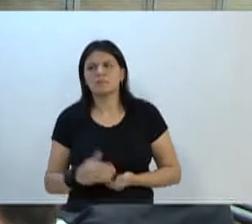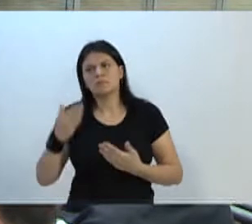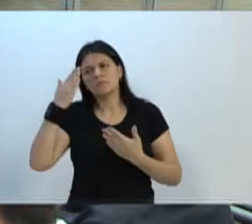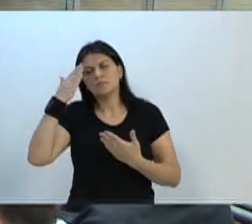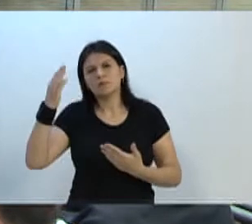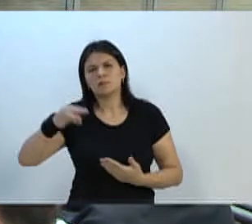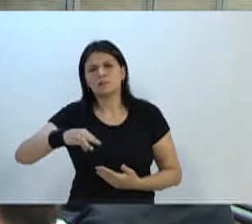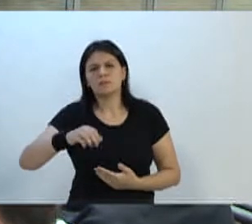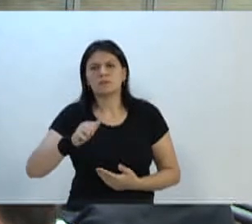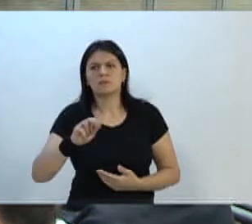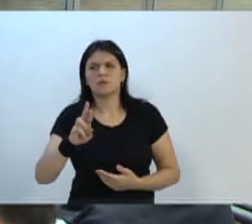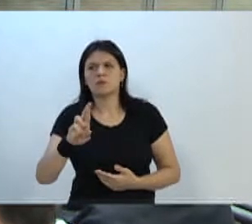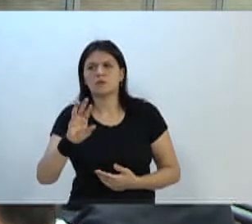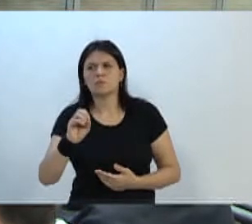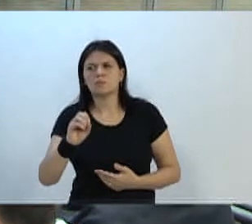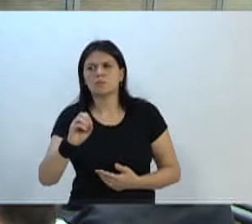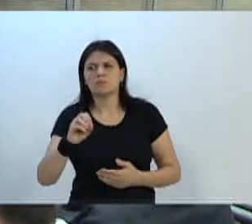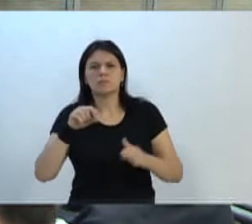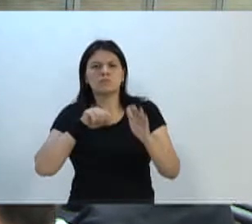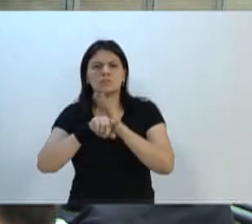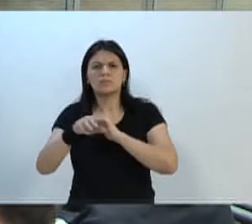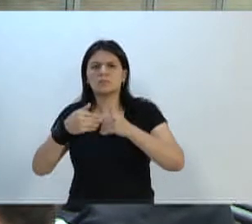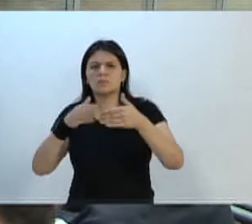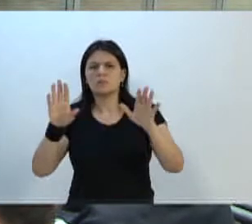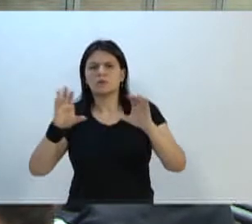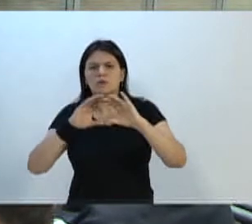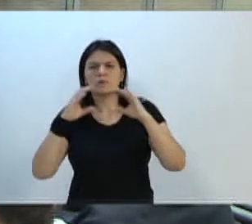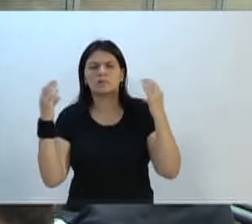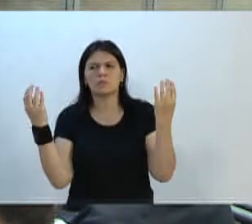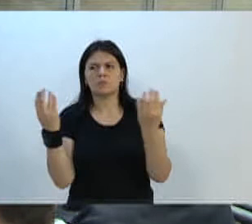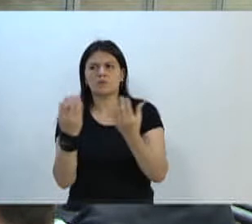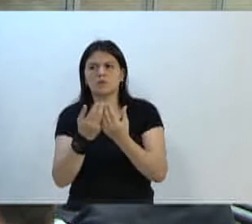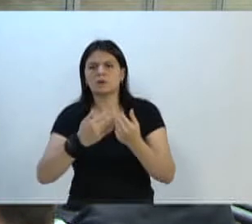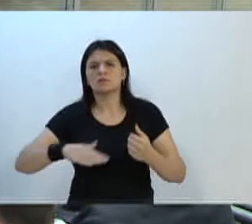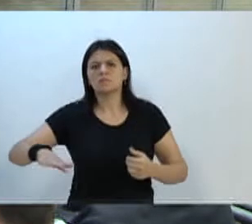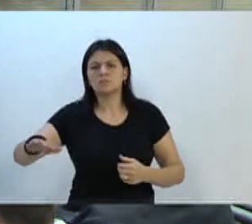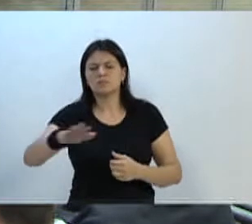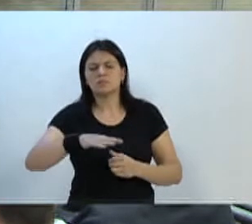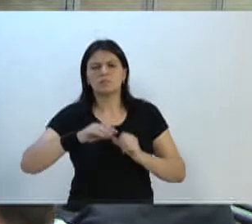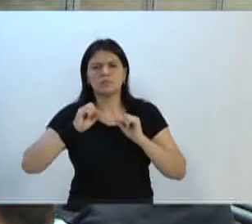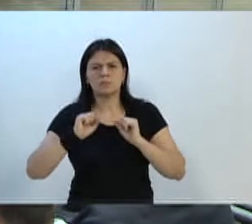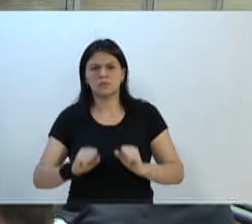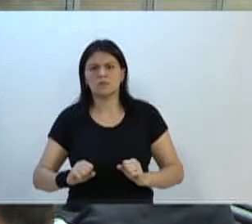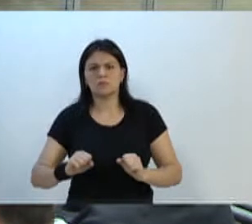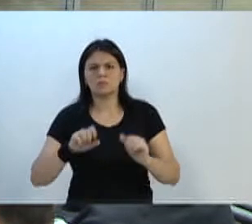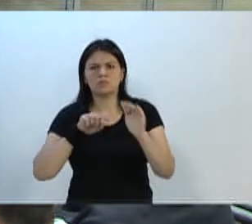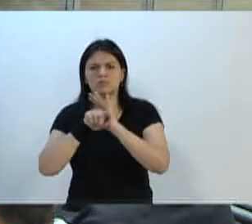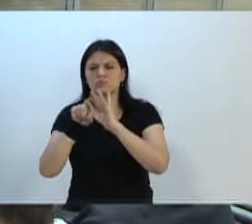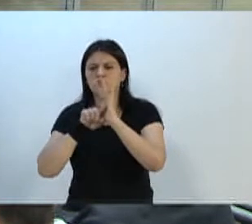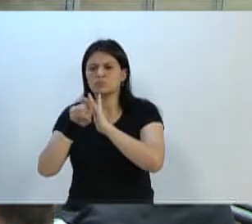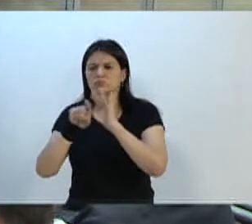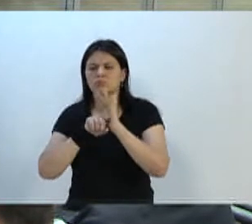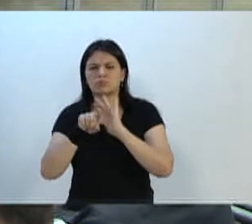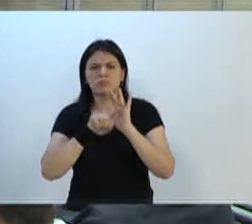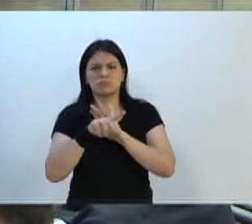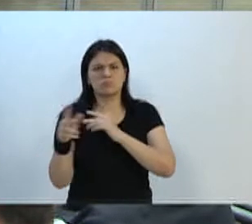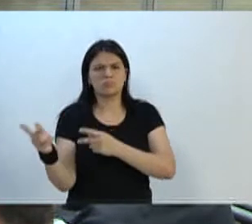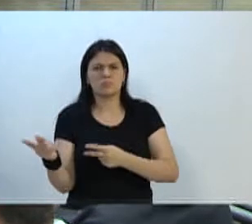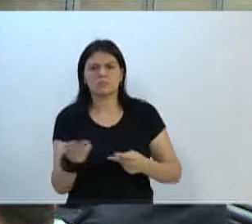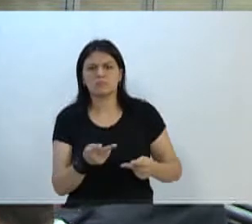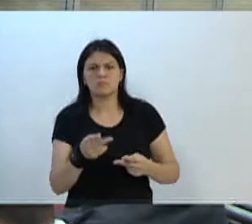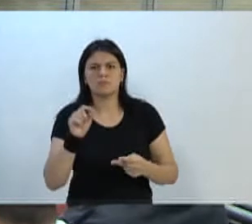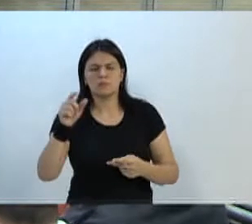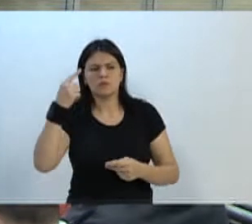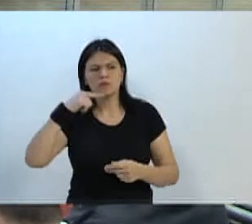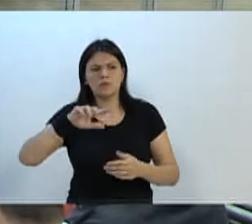senhor Amaro perguntas abertas da comunidade a partir de agora abriremos espaço para comunidade que possa fazer seus questionamentos pronunciamento convidaremos aos que